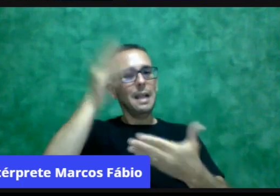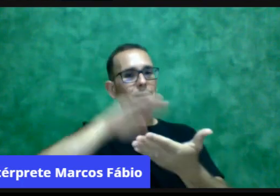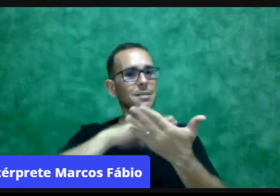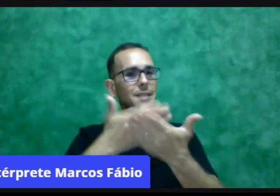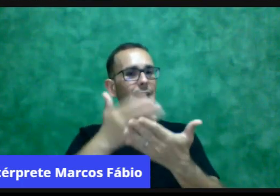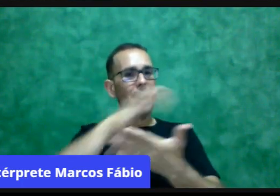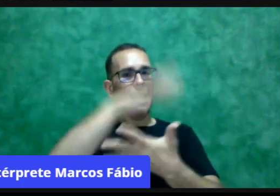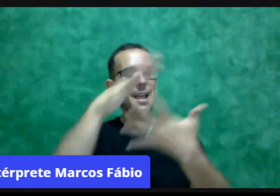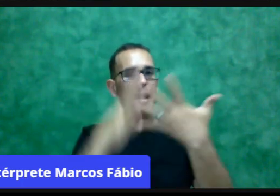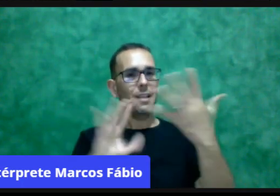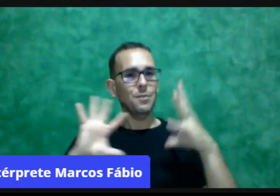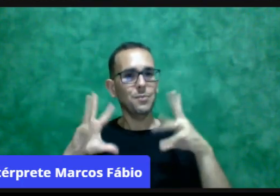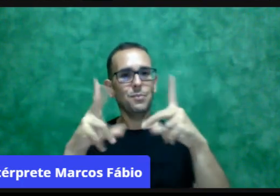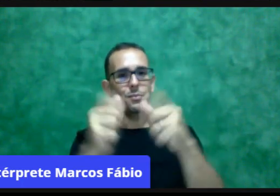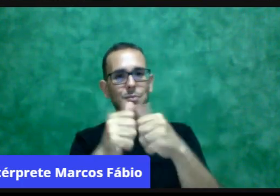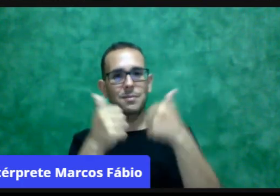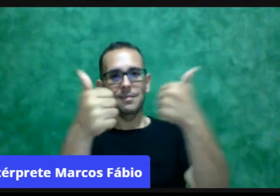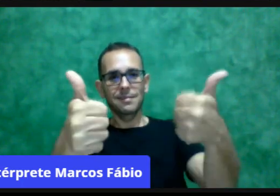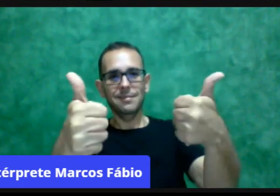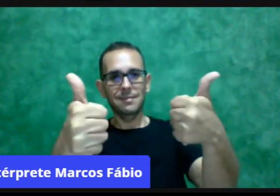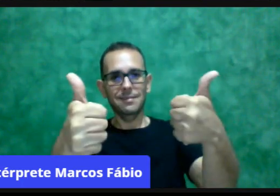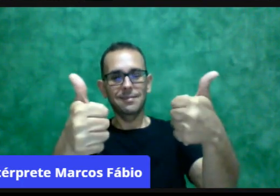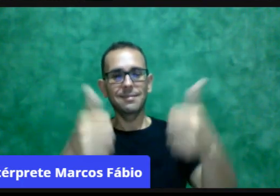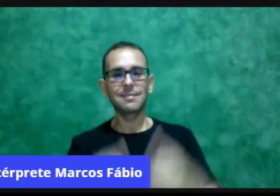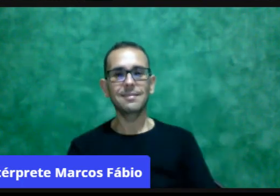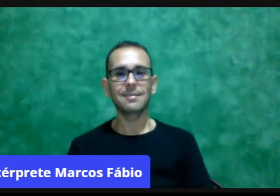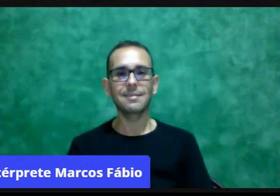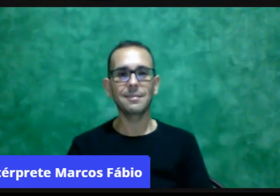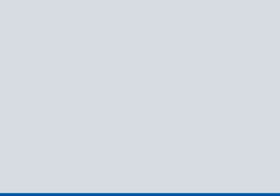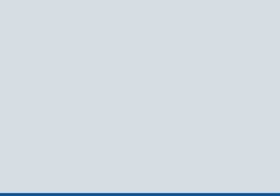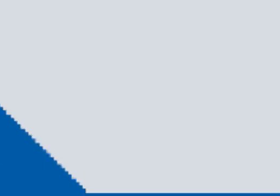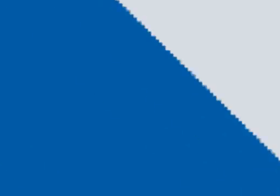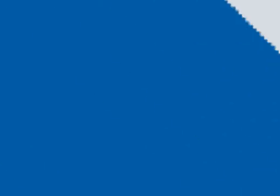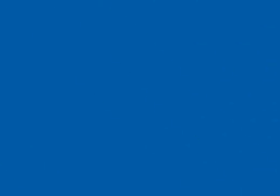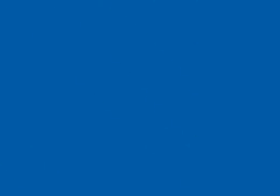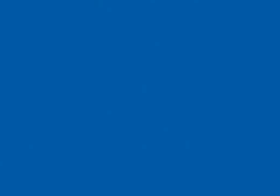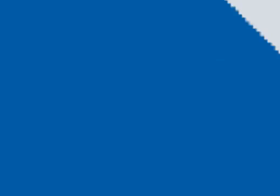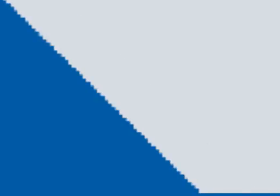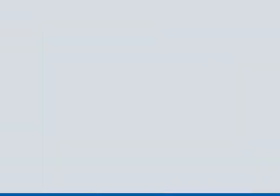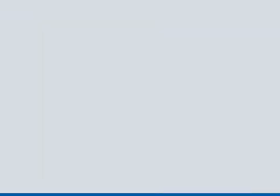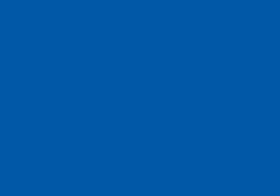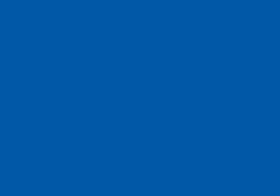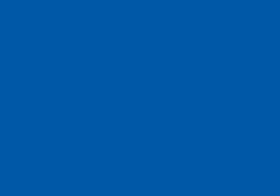Tchau, obrigada para você.